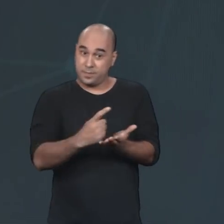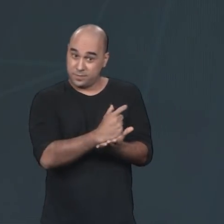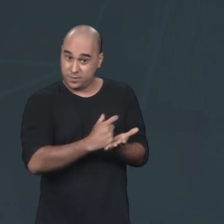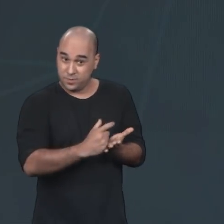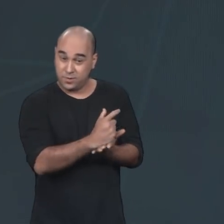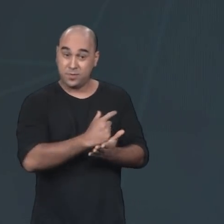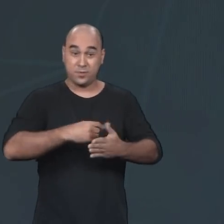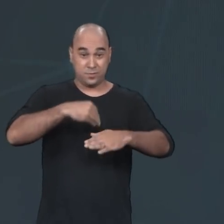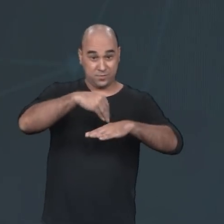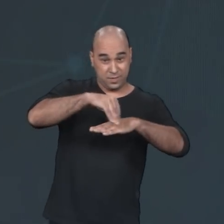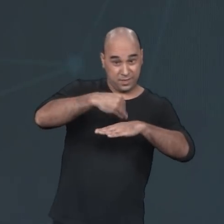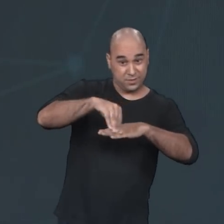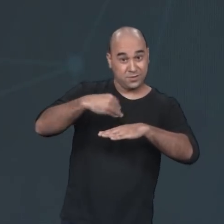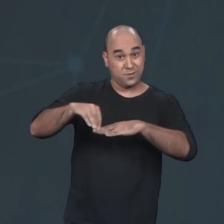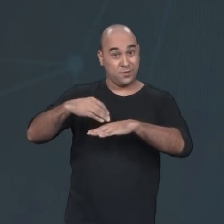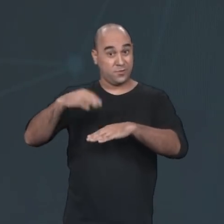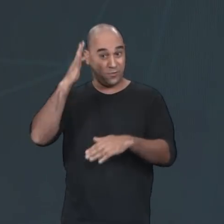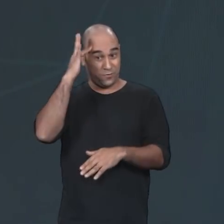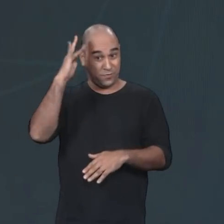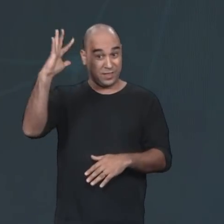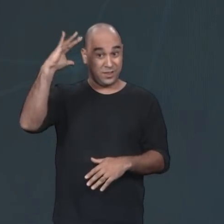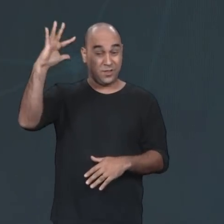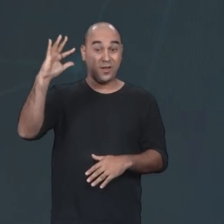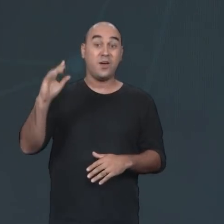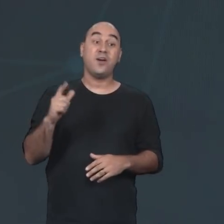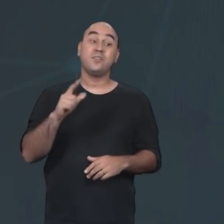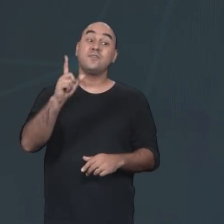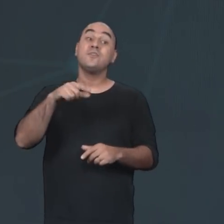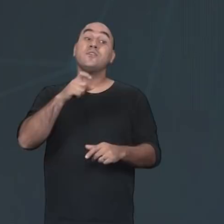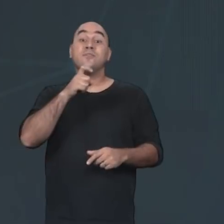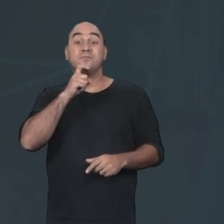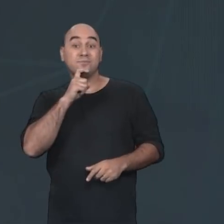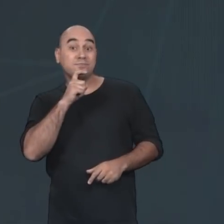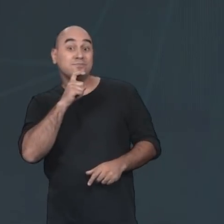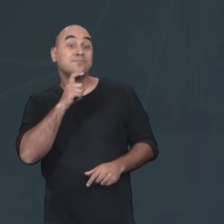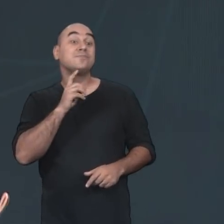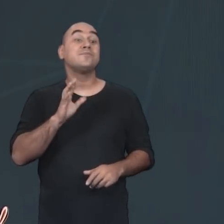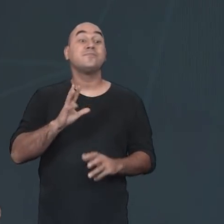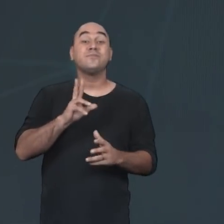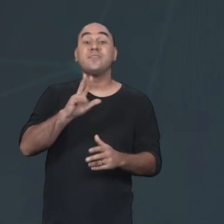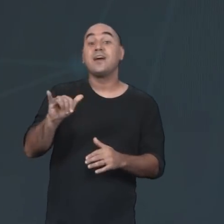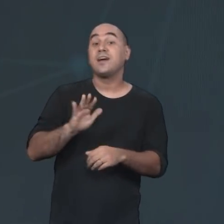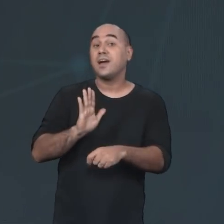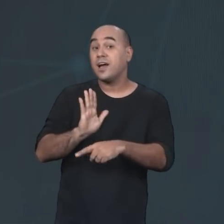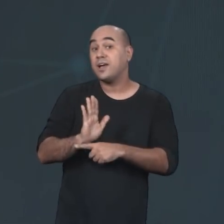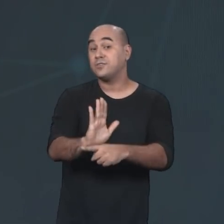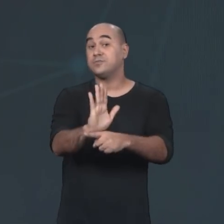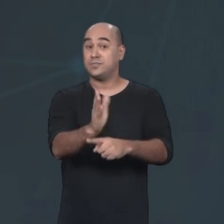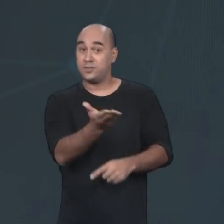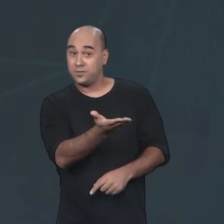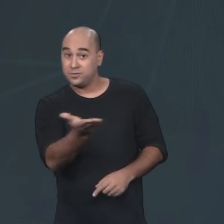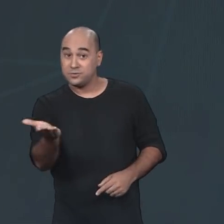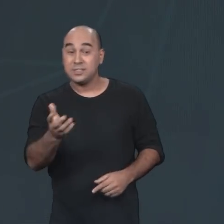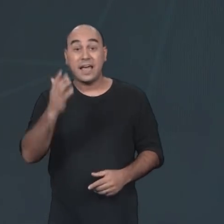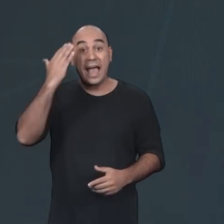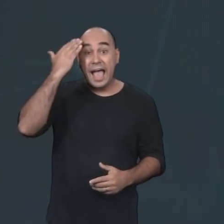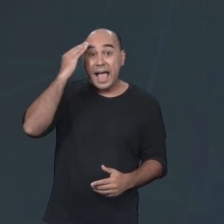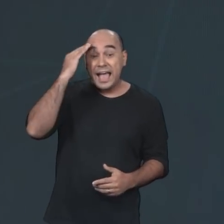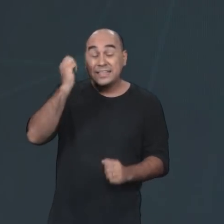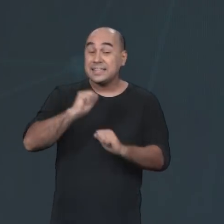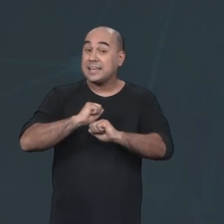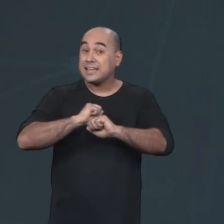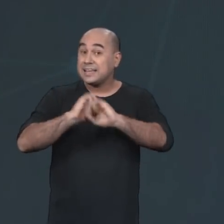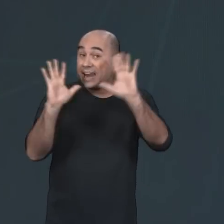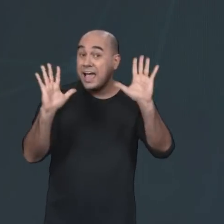vai te ajudar a entender um pouco melhor evidências na Bíblia e na história que apontam para a